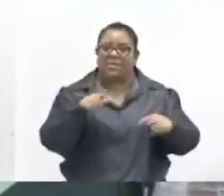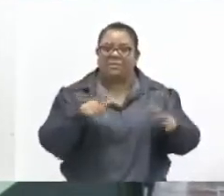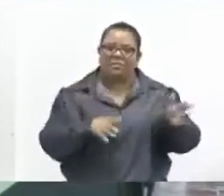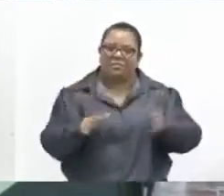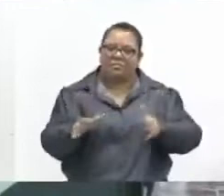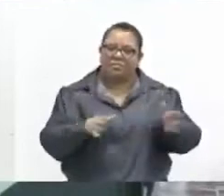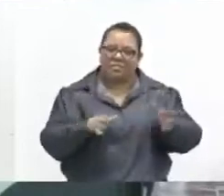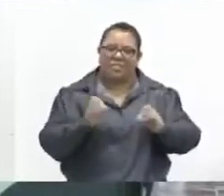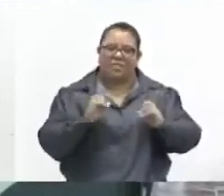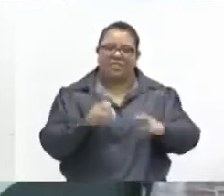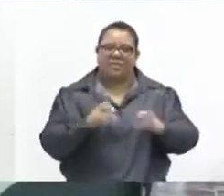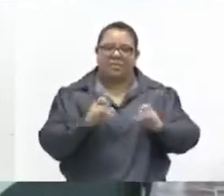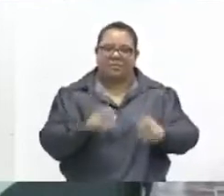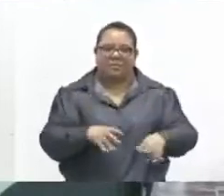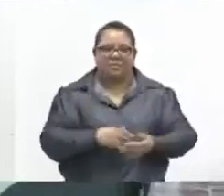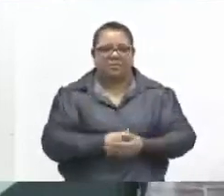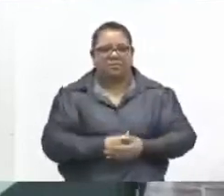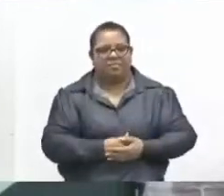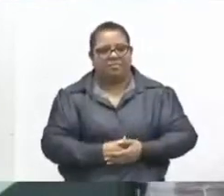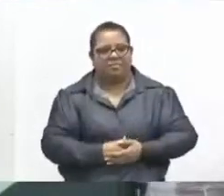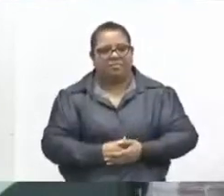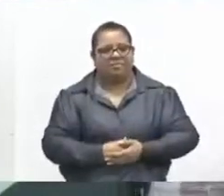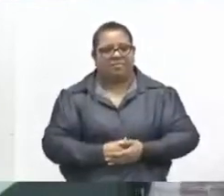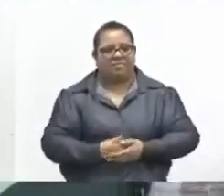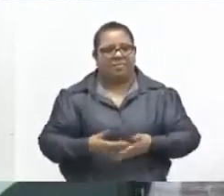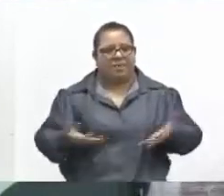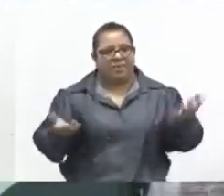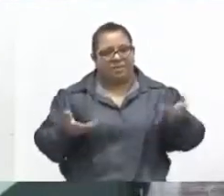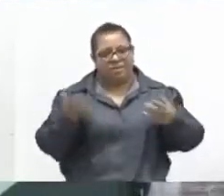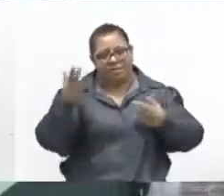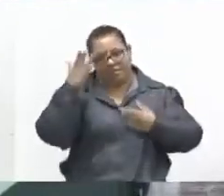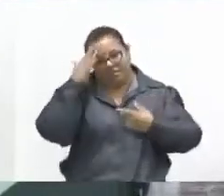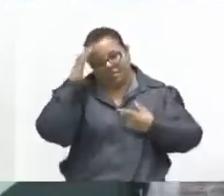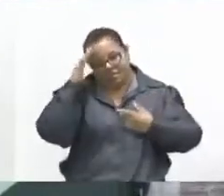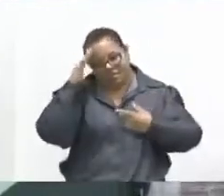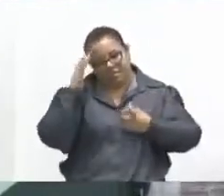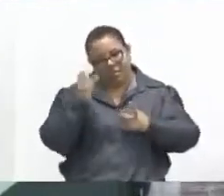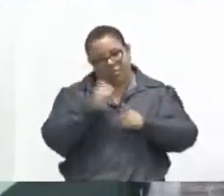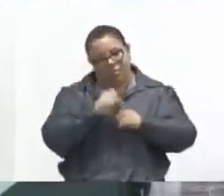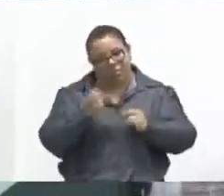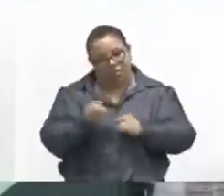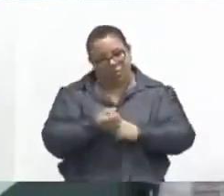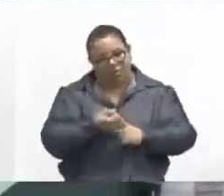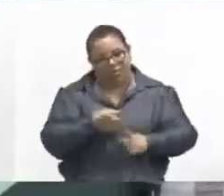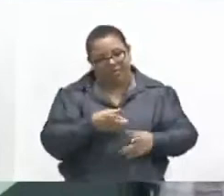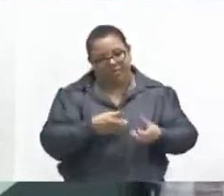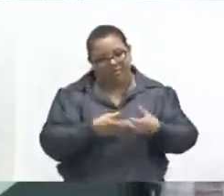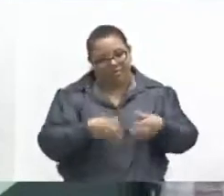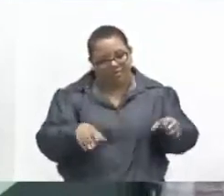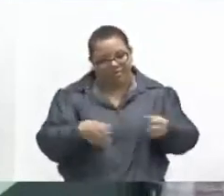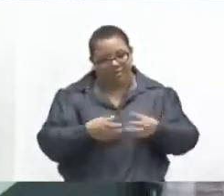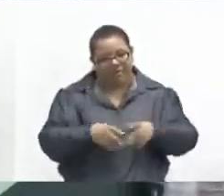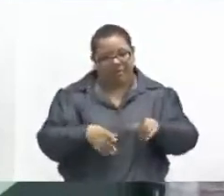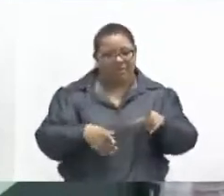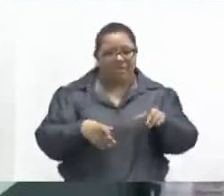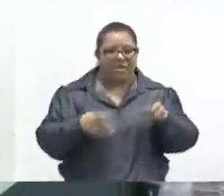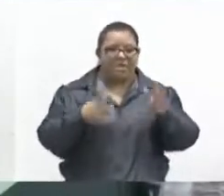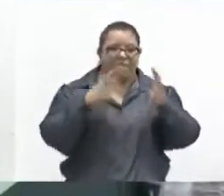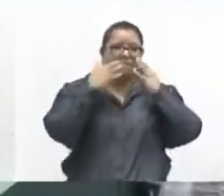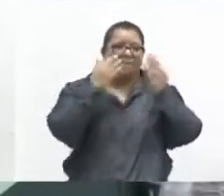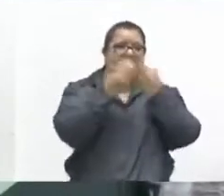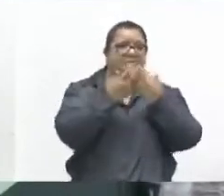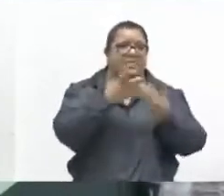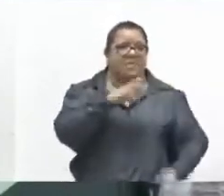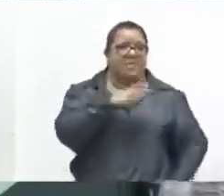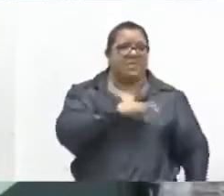ou não estar no mercado de trabalho. Aí entende-se por estudante socioeconomicamente vulnerável aquele que está inserido em um grupo familiar cuja renda per